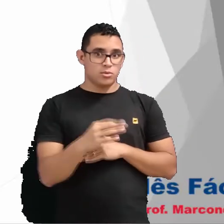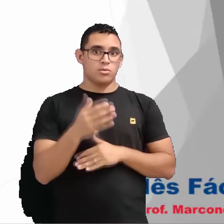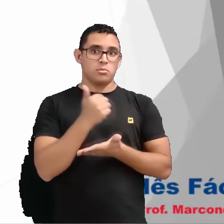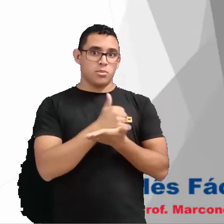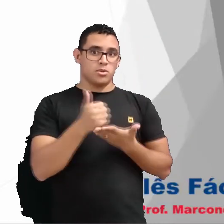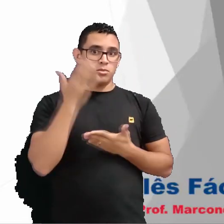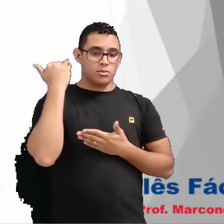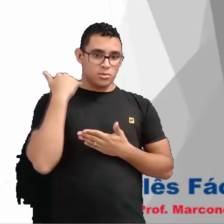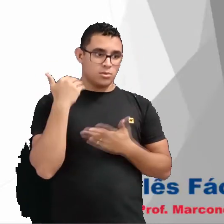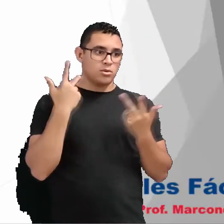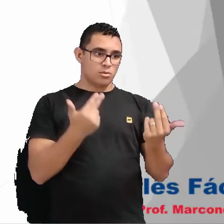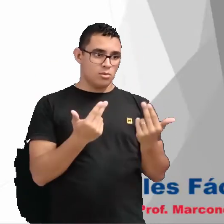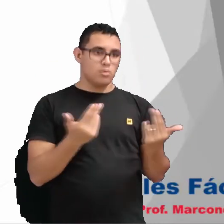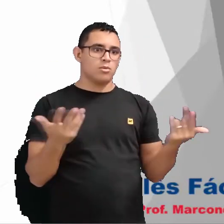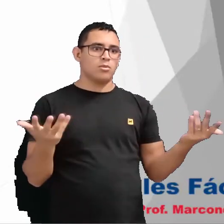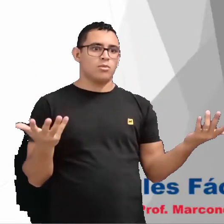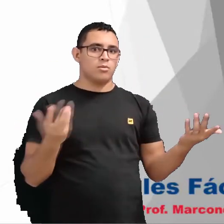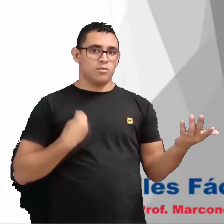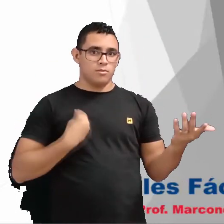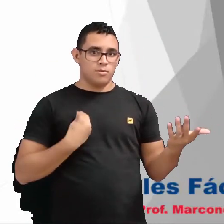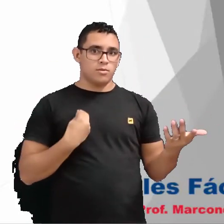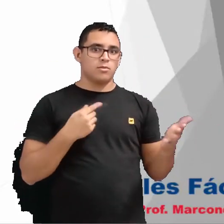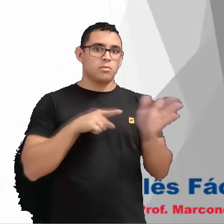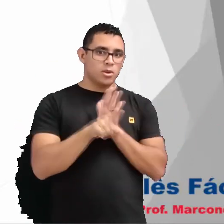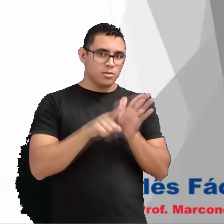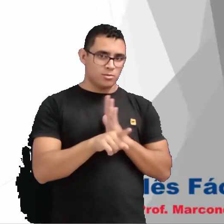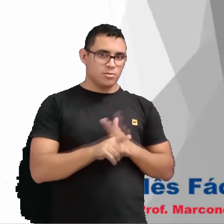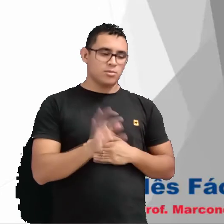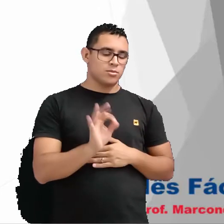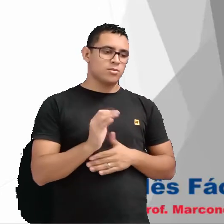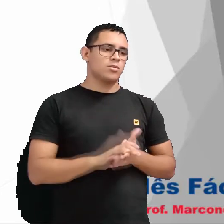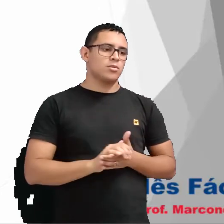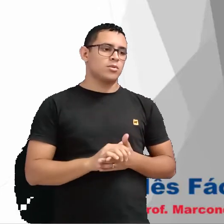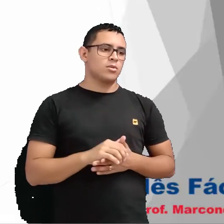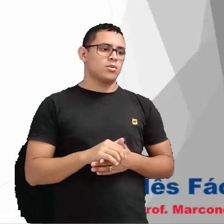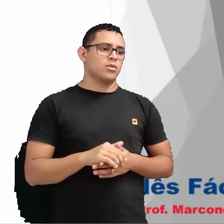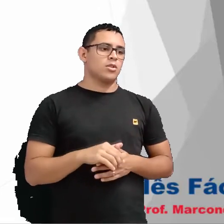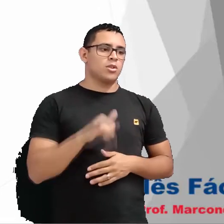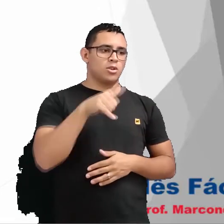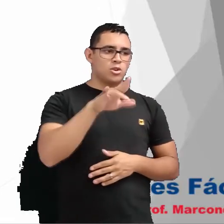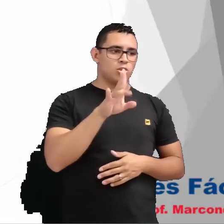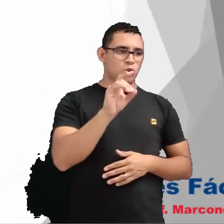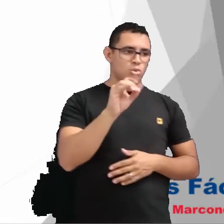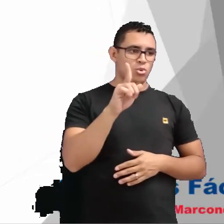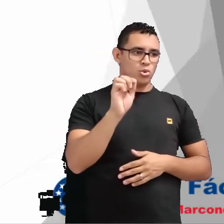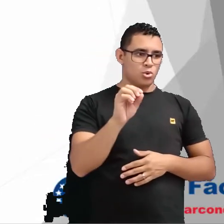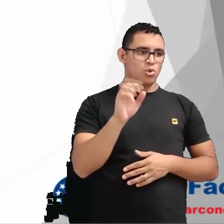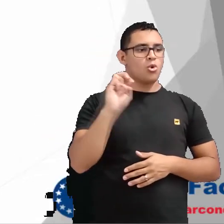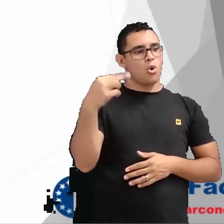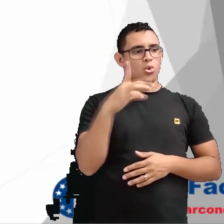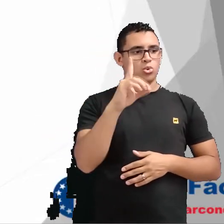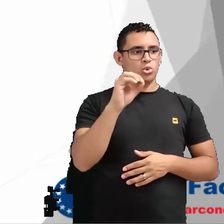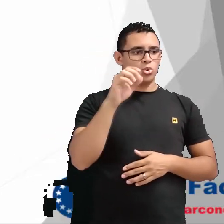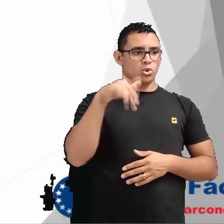do passado, assim como ele foi do presente. Lembra-se? Para fazer pergunta, então, you go pergunta do you